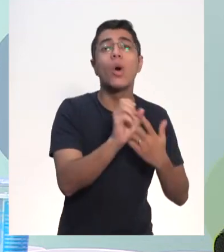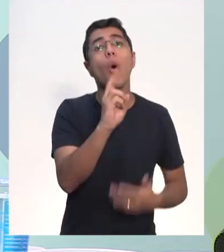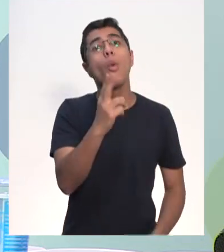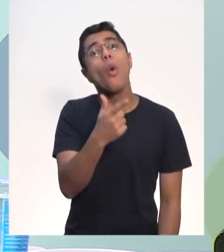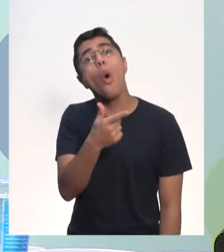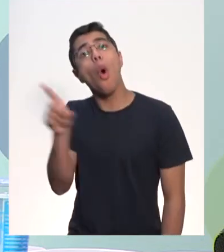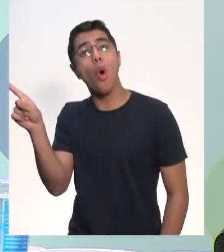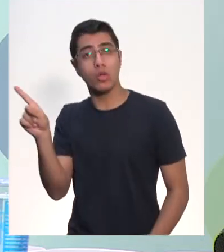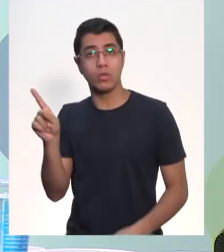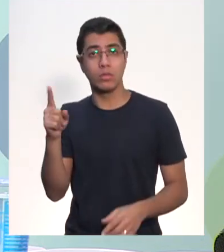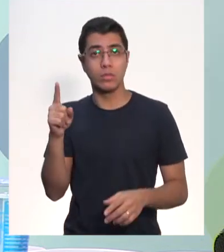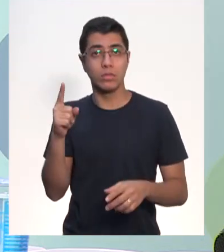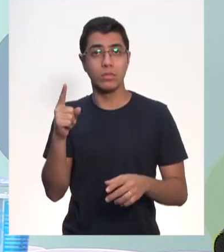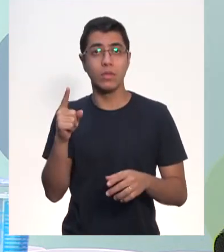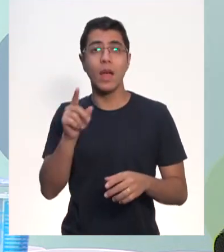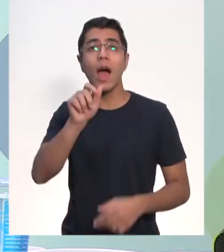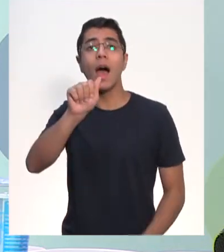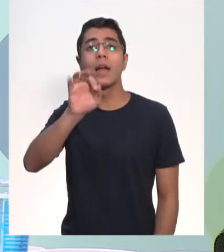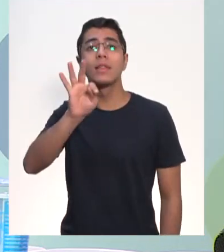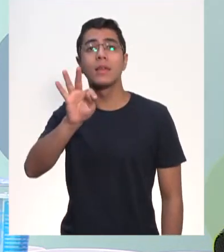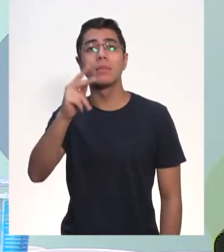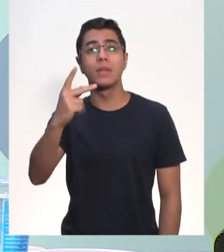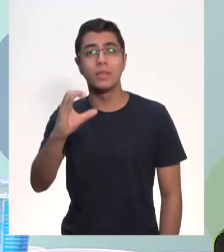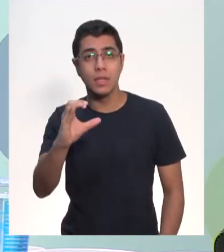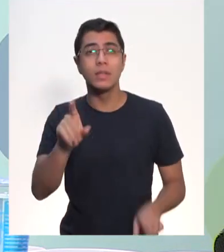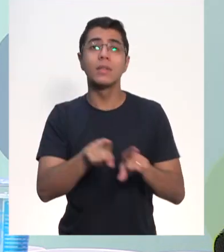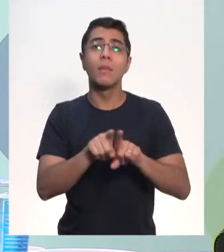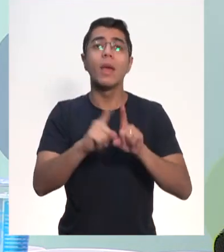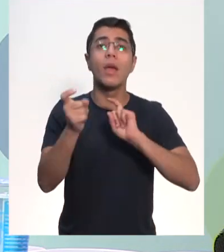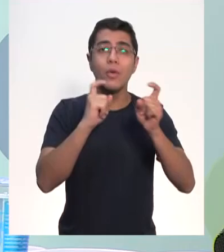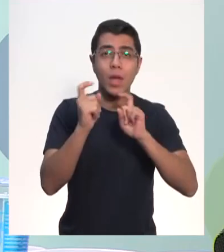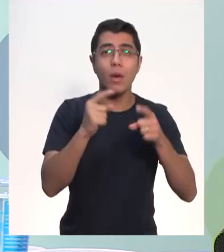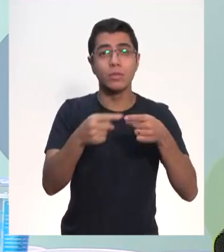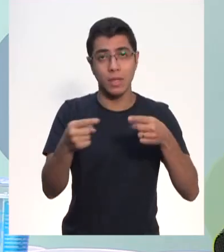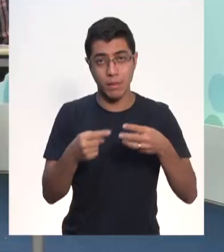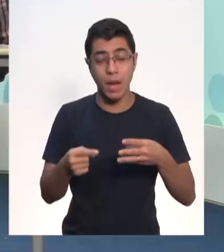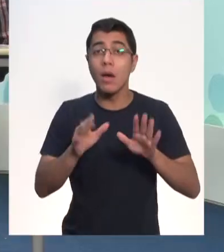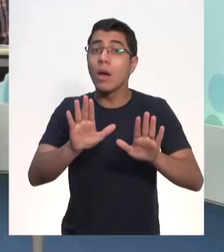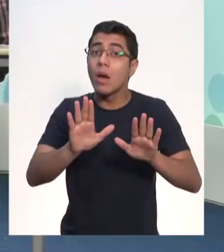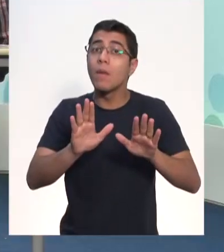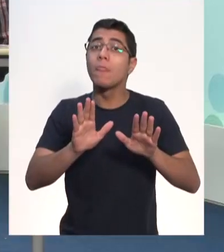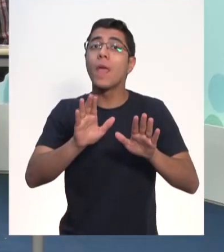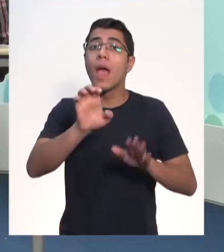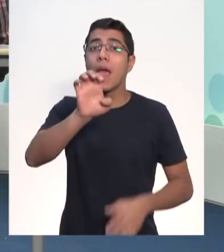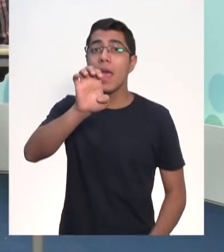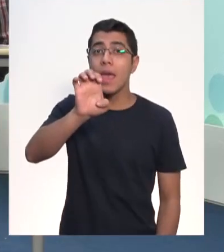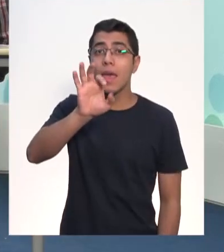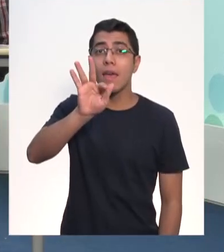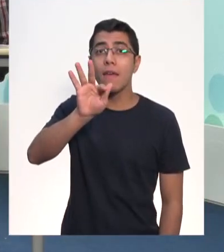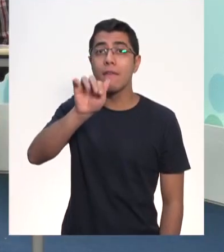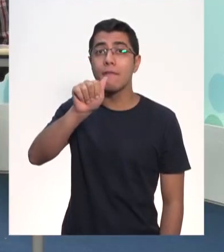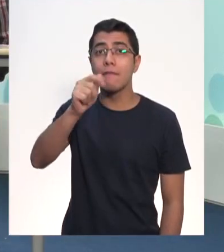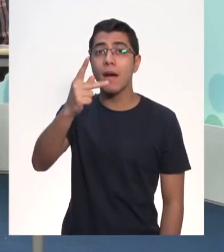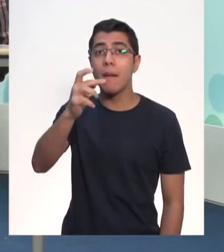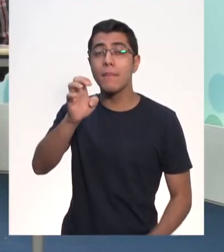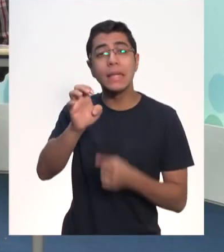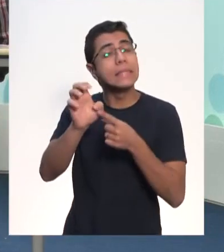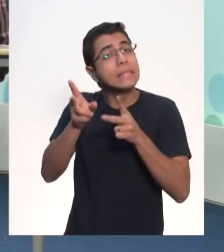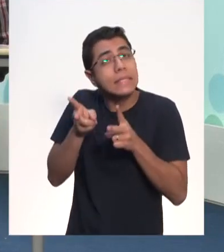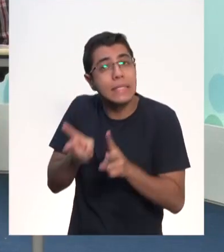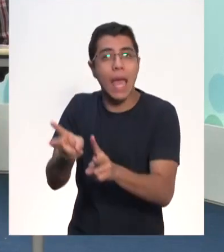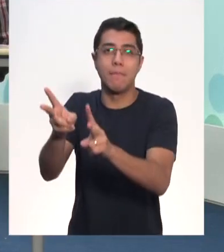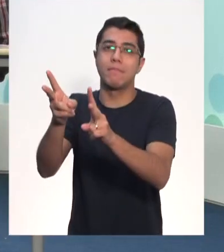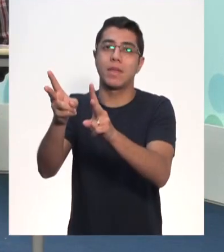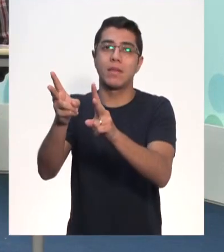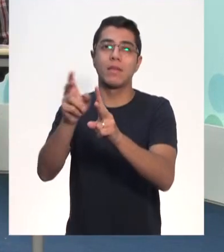e das reuniões nas próximas semanas. Repito, a EFAP sempre com a ATPC aqui no nosso canal de formação do Centro de